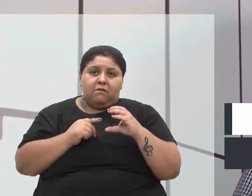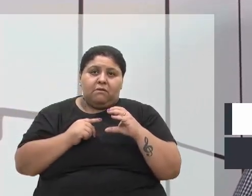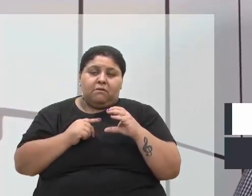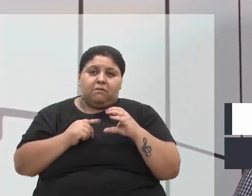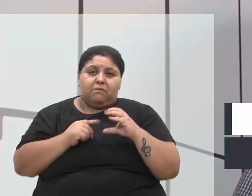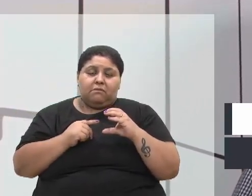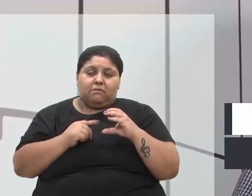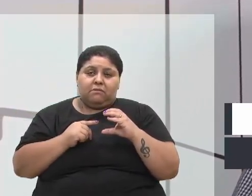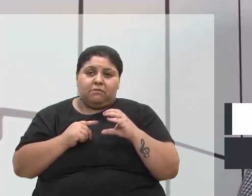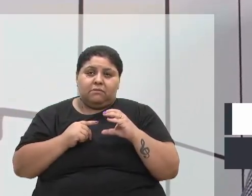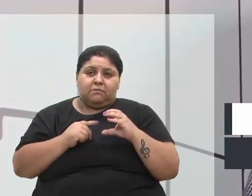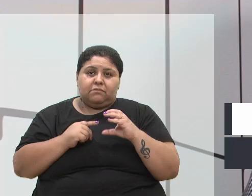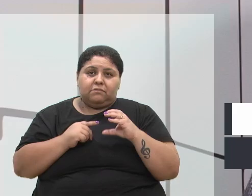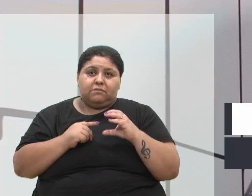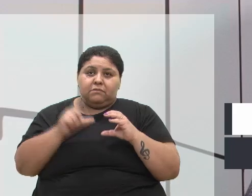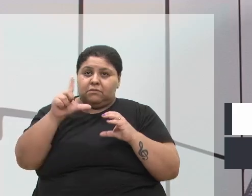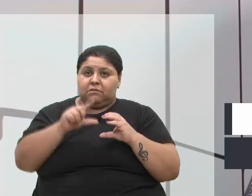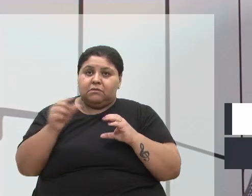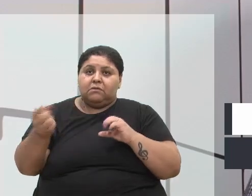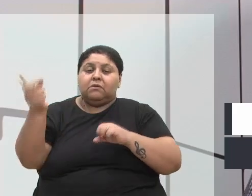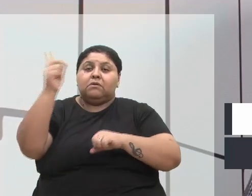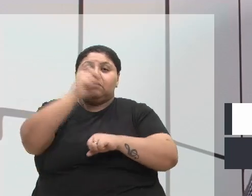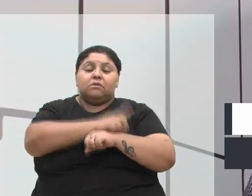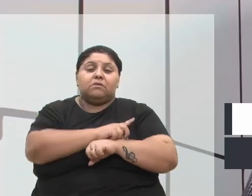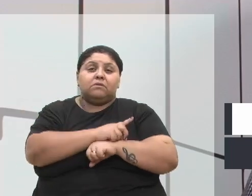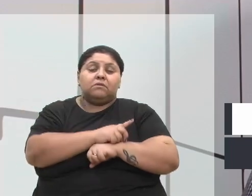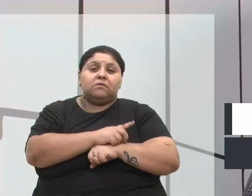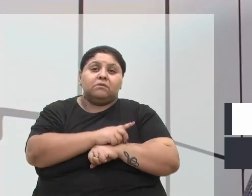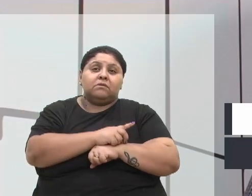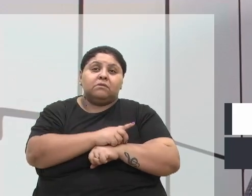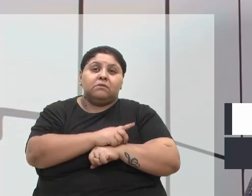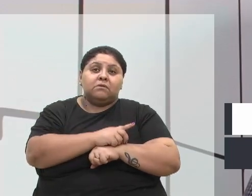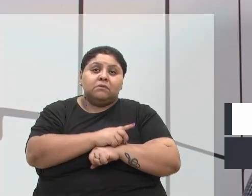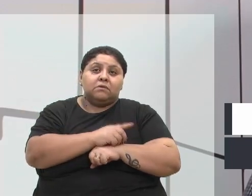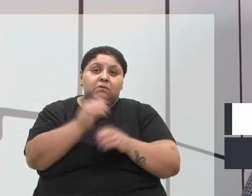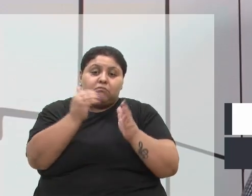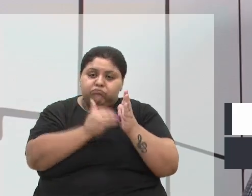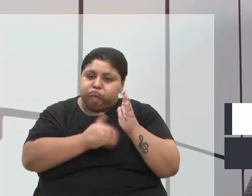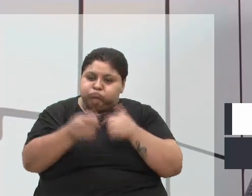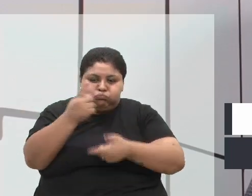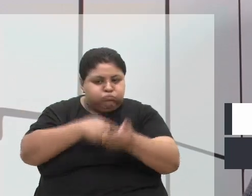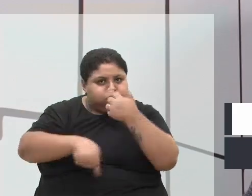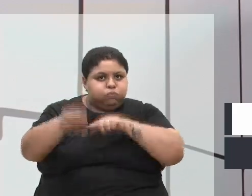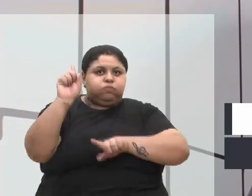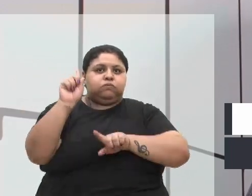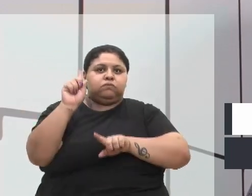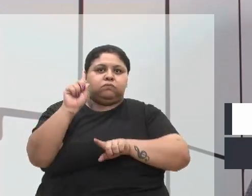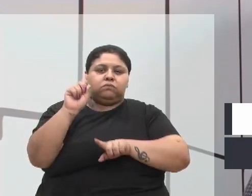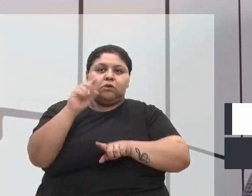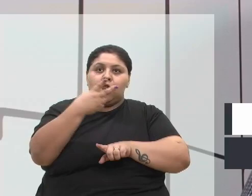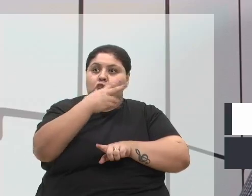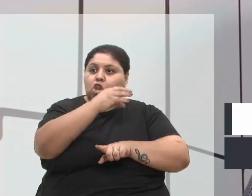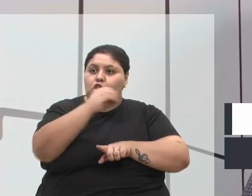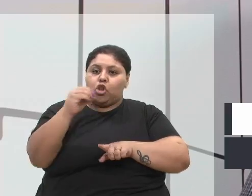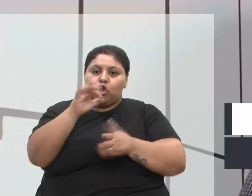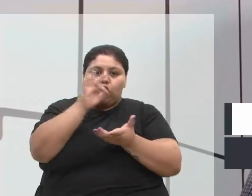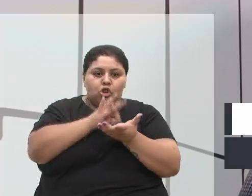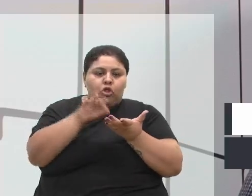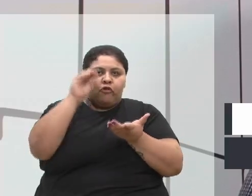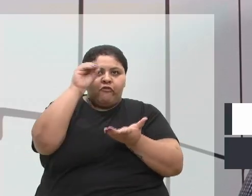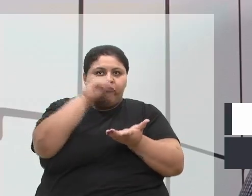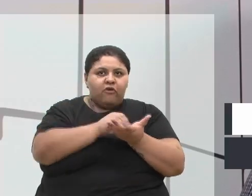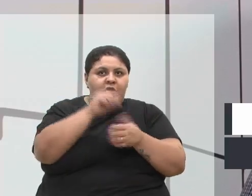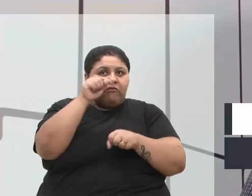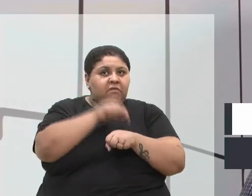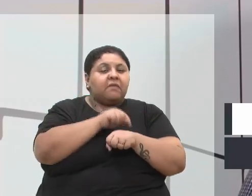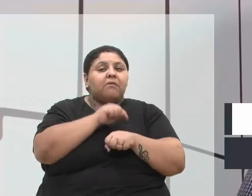e em poucos dias das inscrições superou a expectativa, né? Já estava em 200 inscritos e faltava muito tempo de